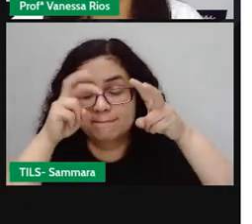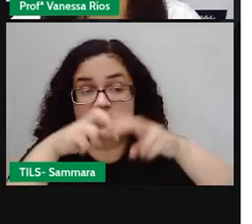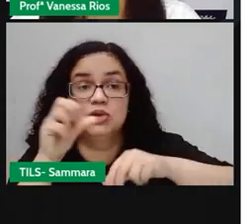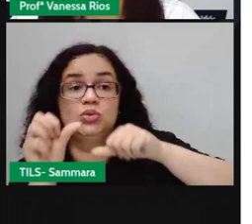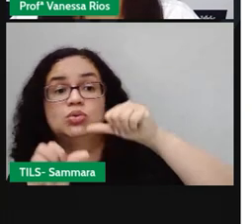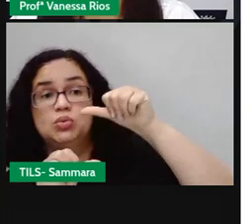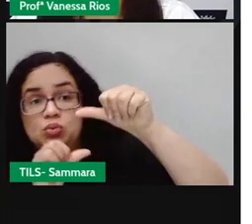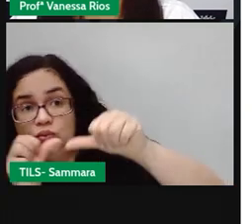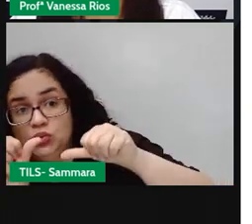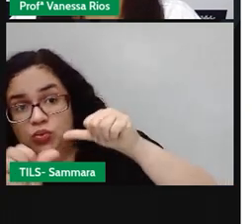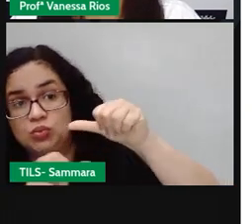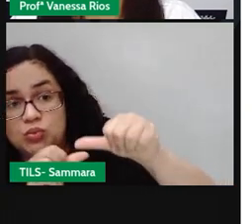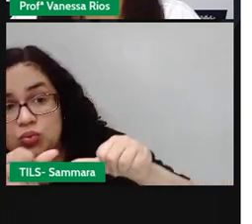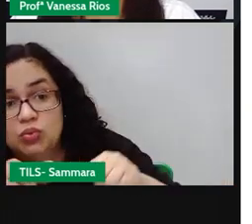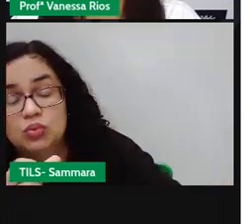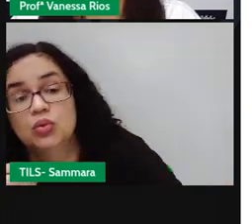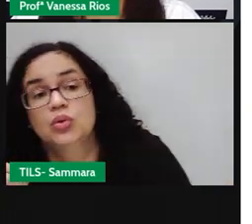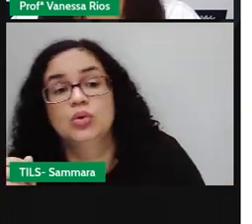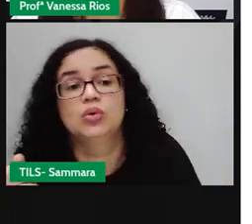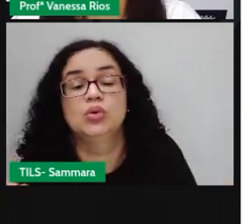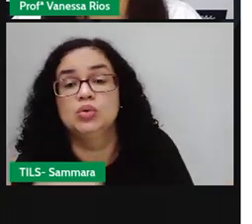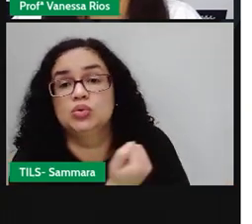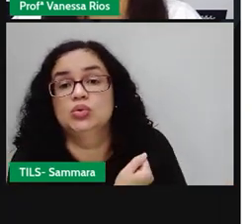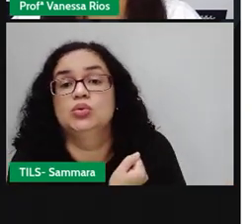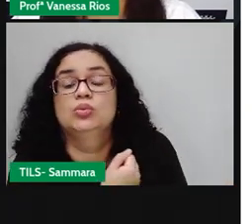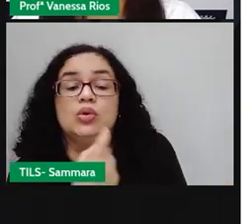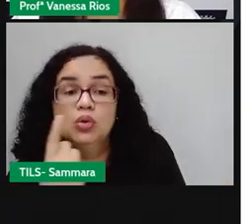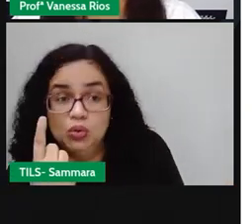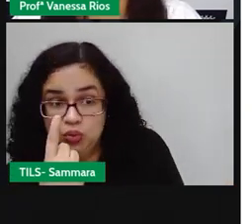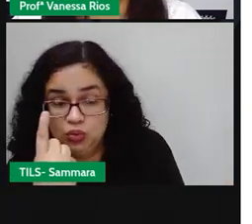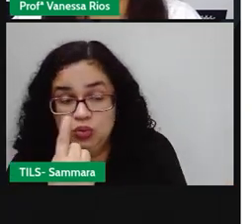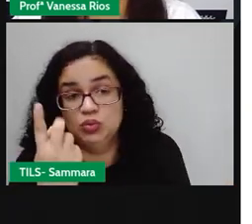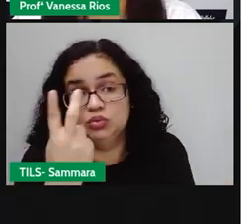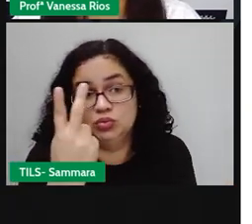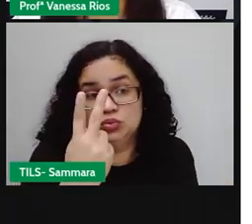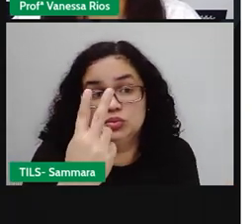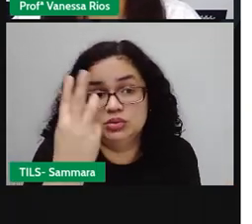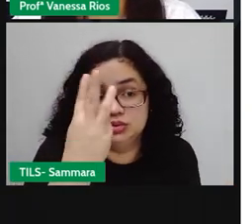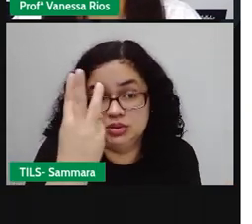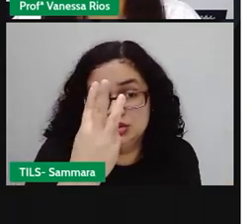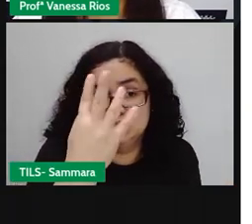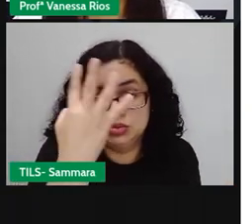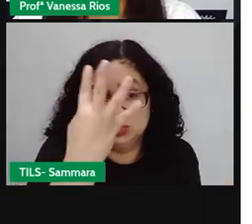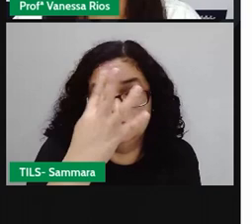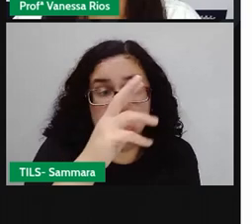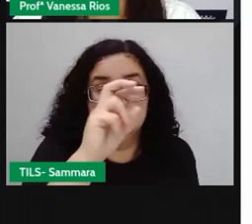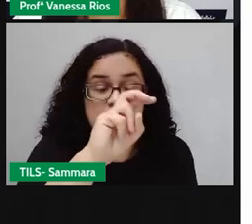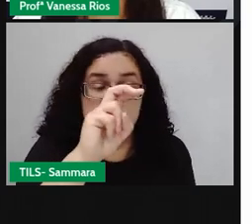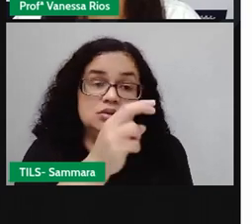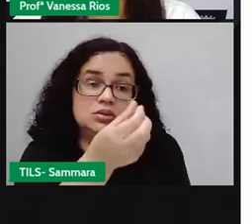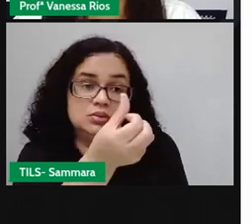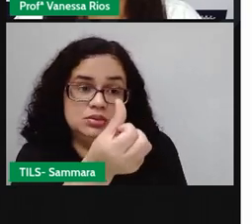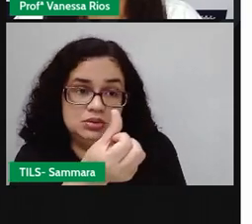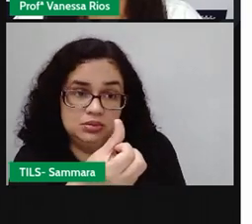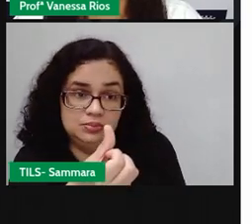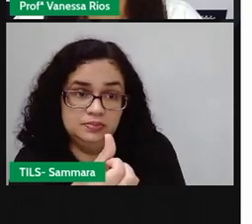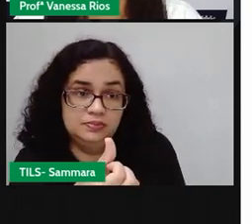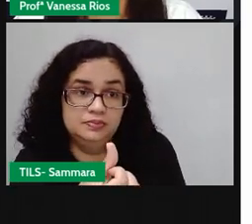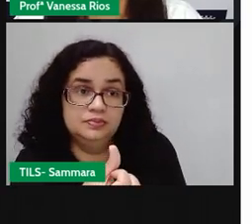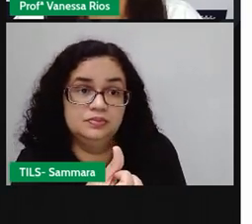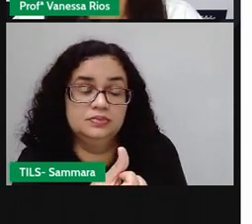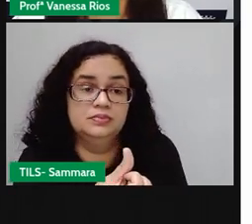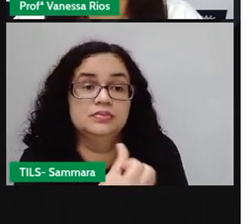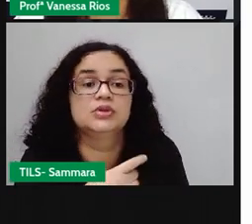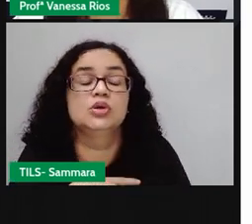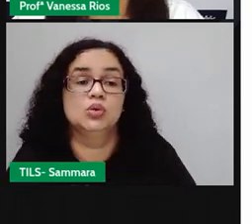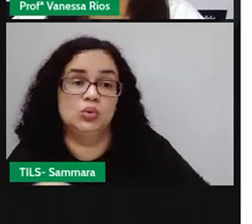aí entre aparecer os números 1, 2, 3, 4, 5 e 6 apareceu em